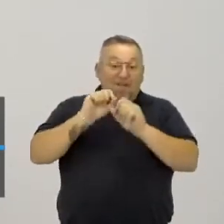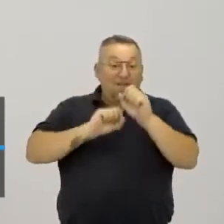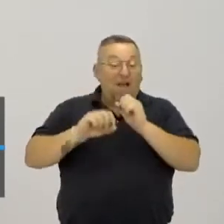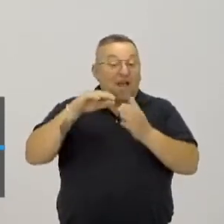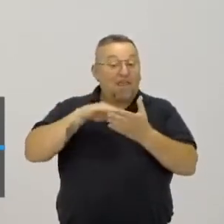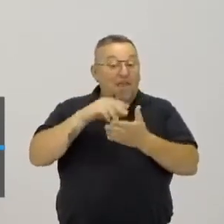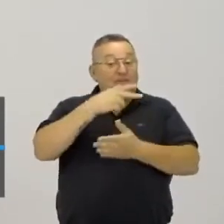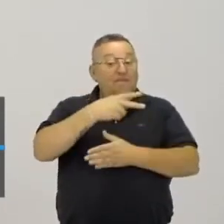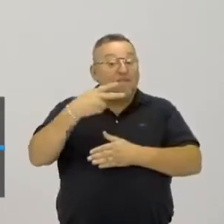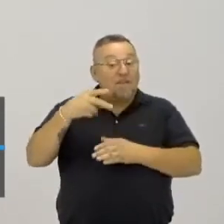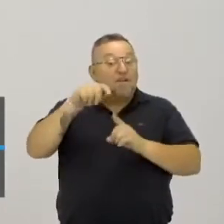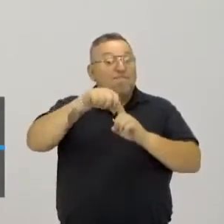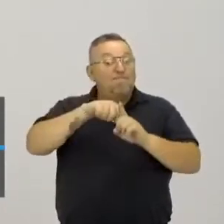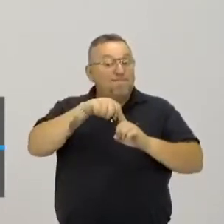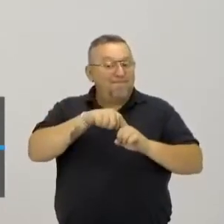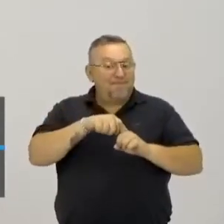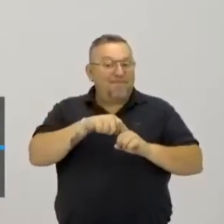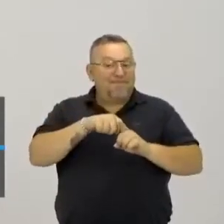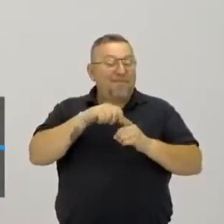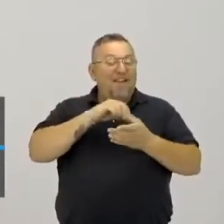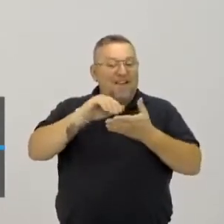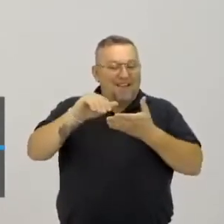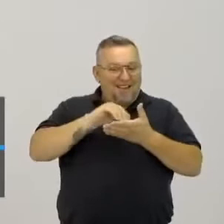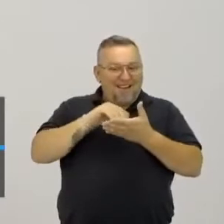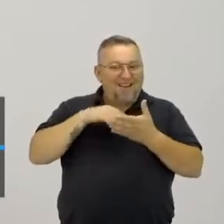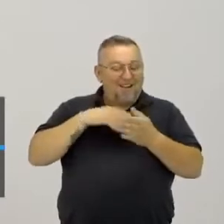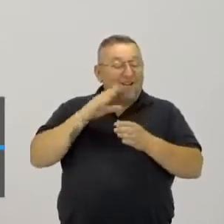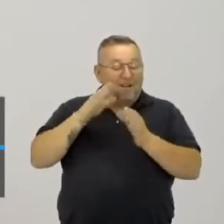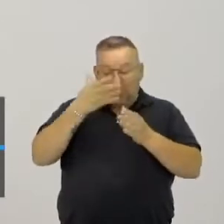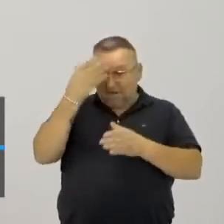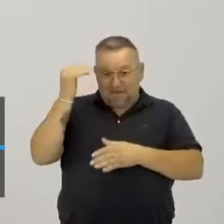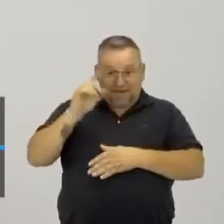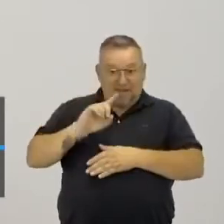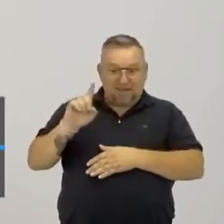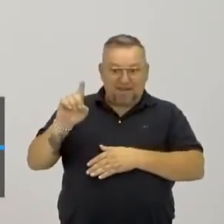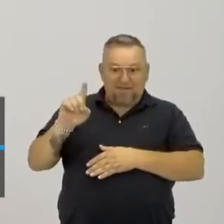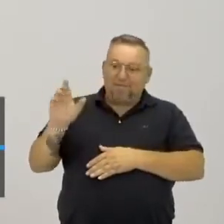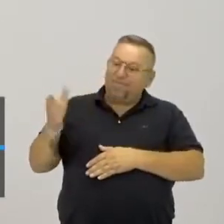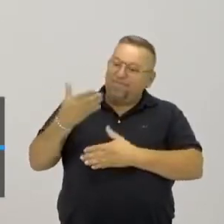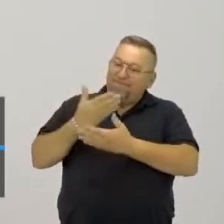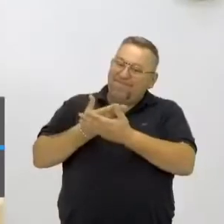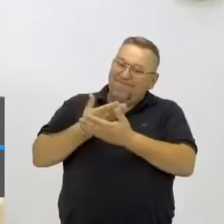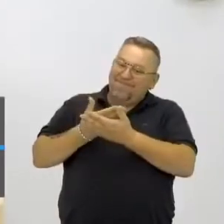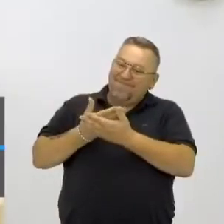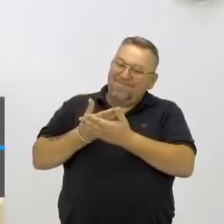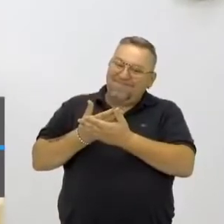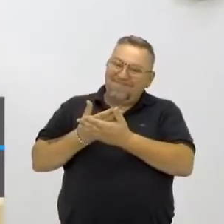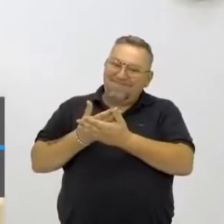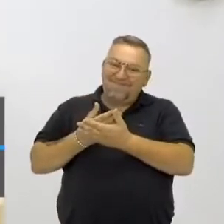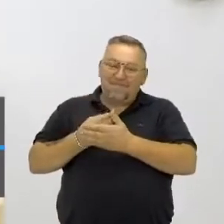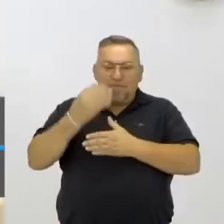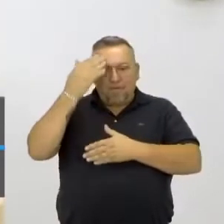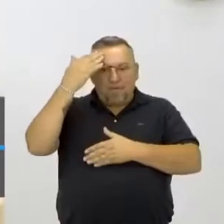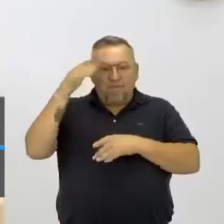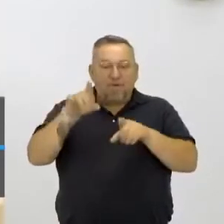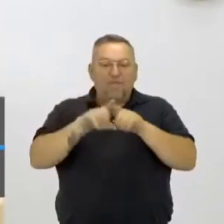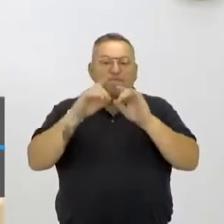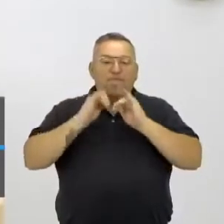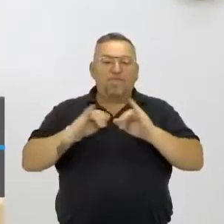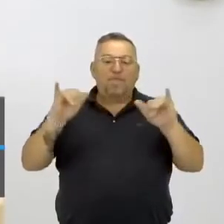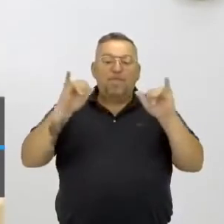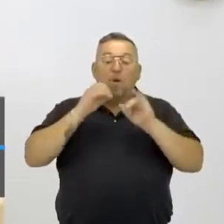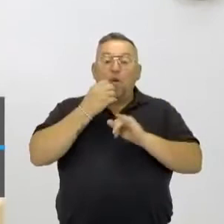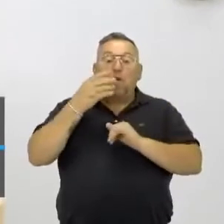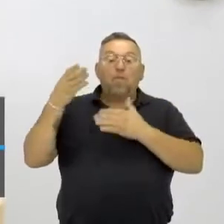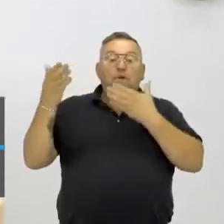dia 22/9 na Secretaria Digital. Não esqueça. Bora para a aula. Bora para a aula. Muito obrigada, então, pelos recados.